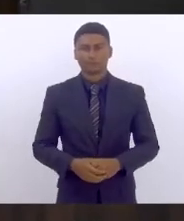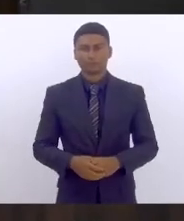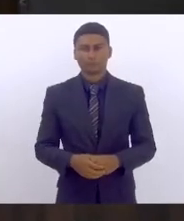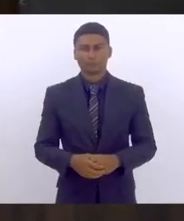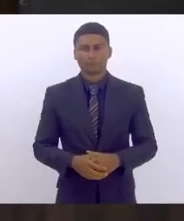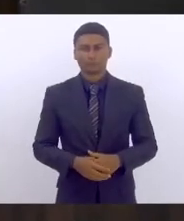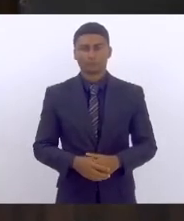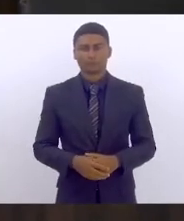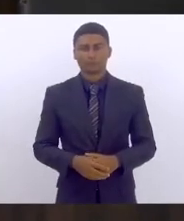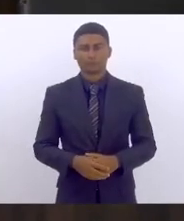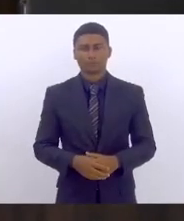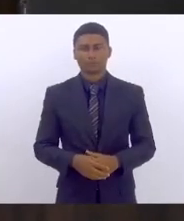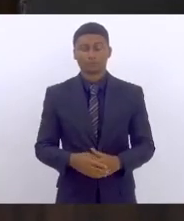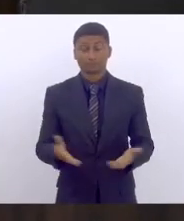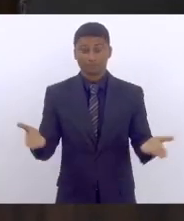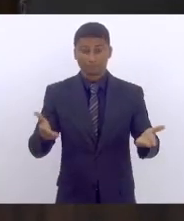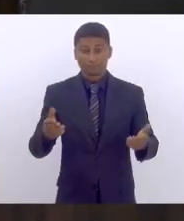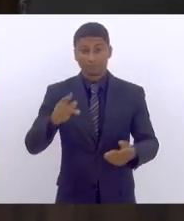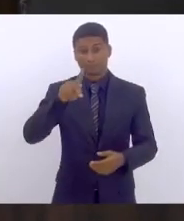Retornando às PECs,